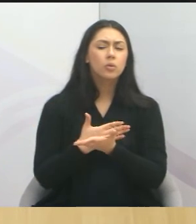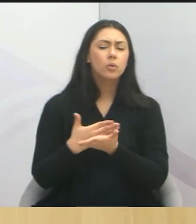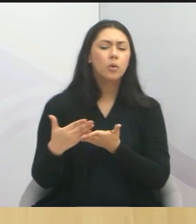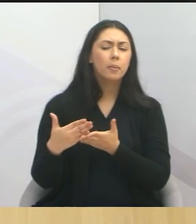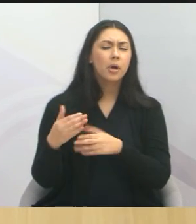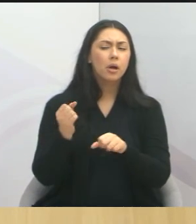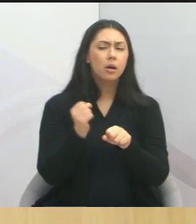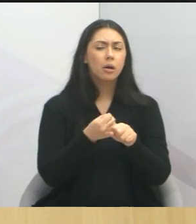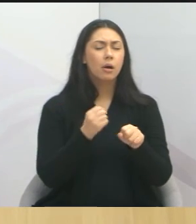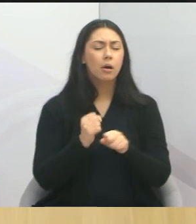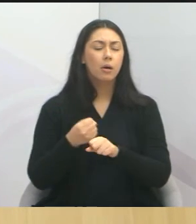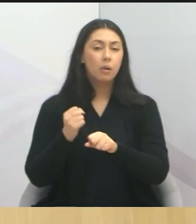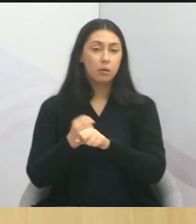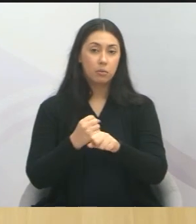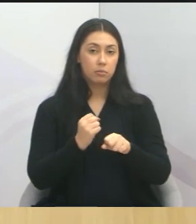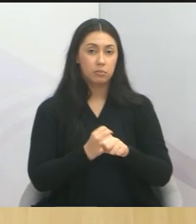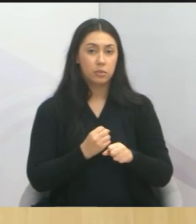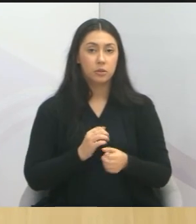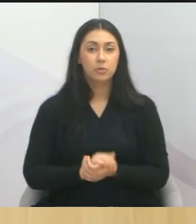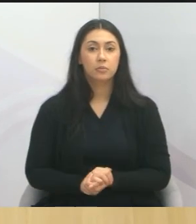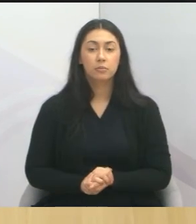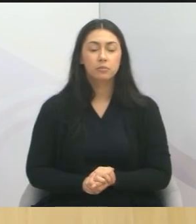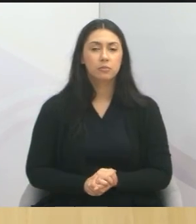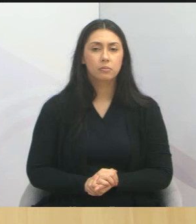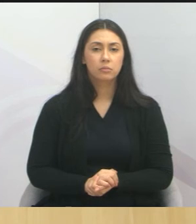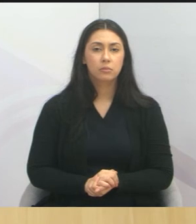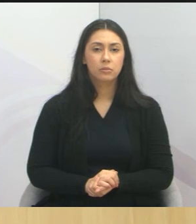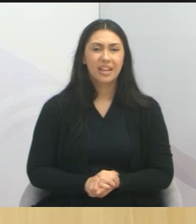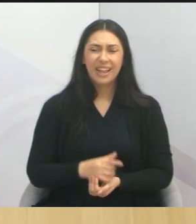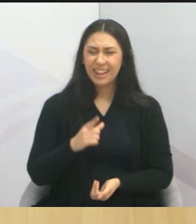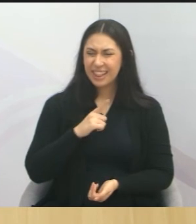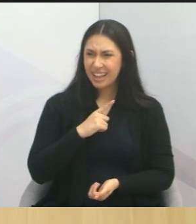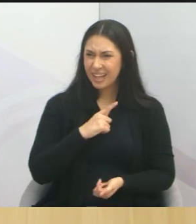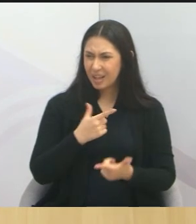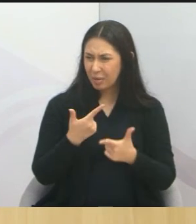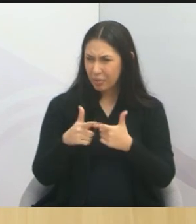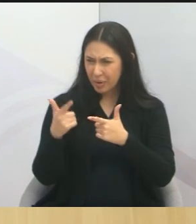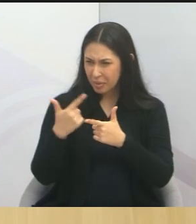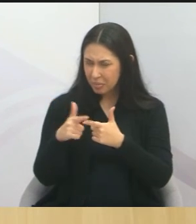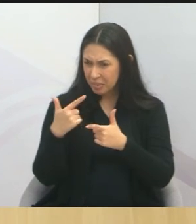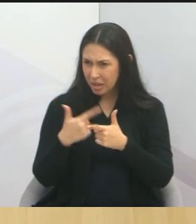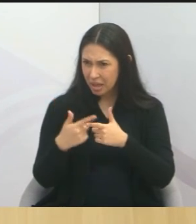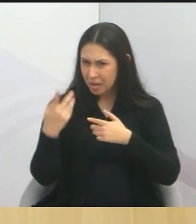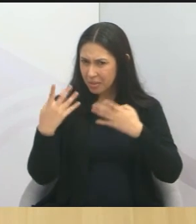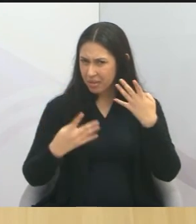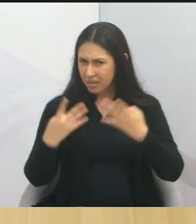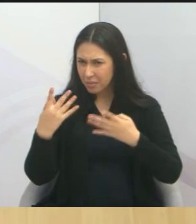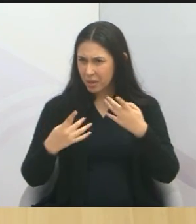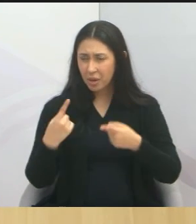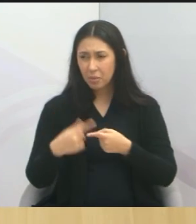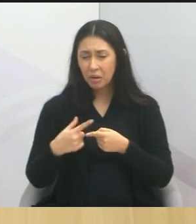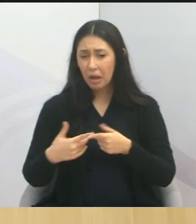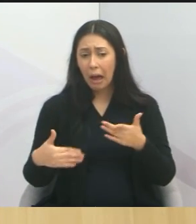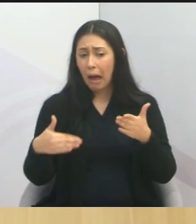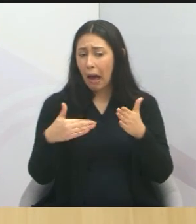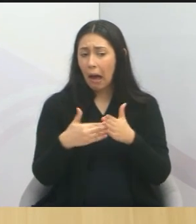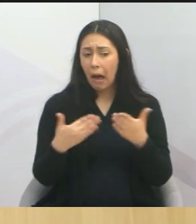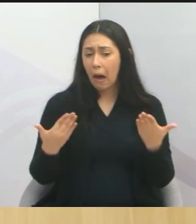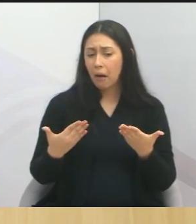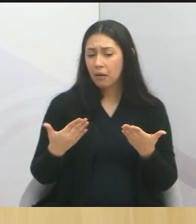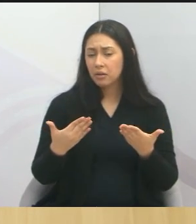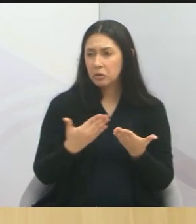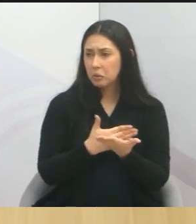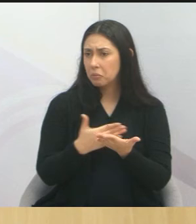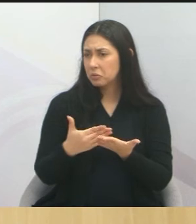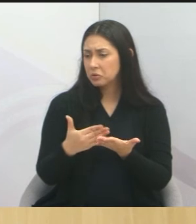o começo da referida obra se existe algum impedimento de algum órgão para que será dado início às obras